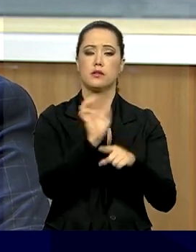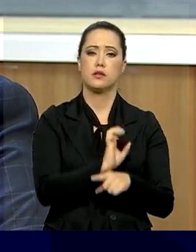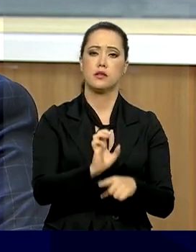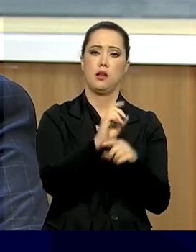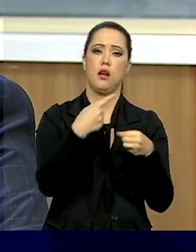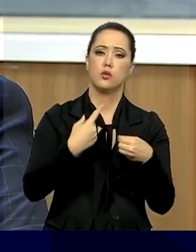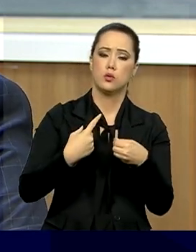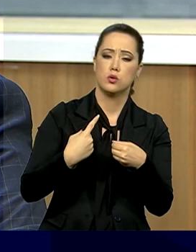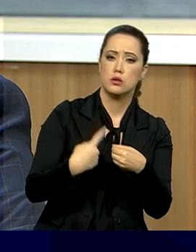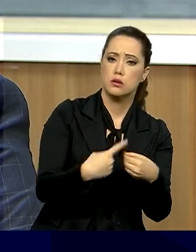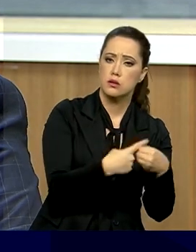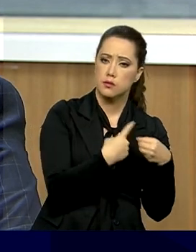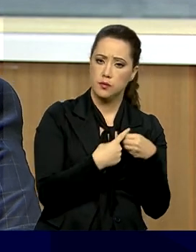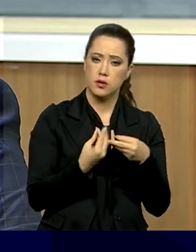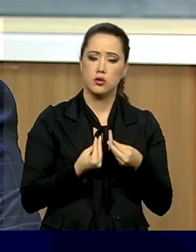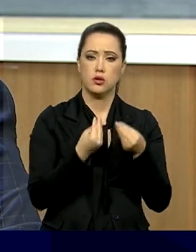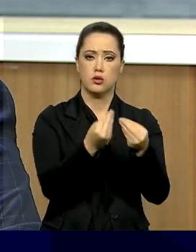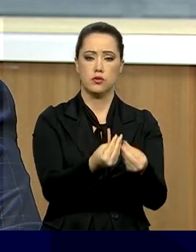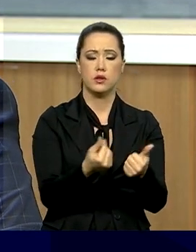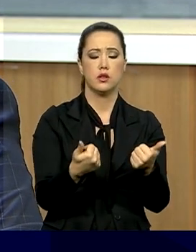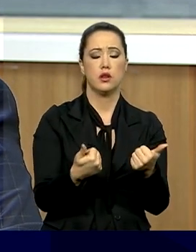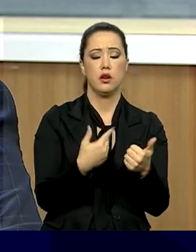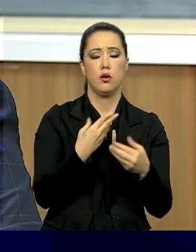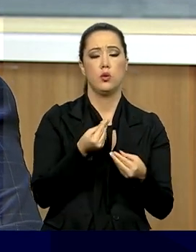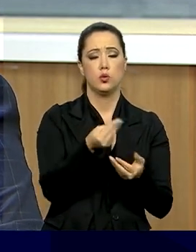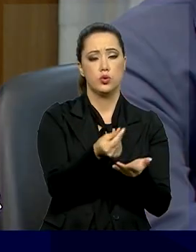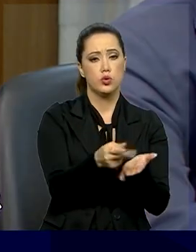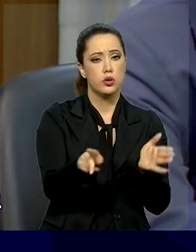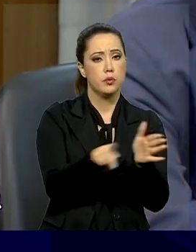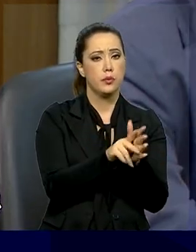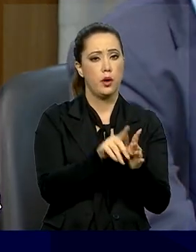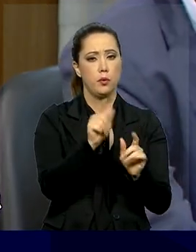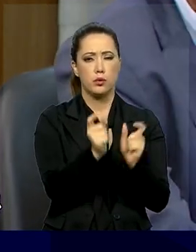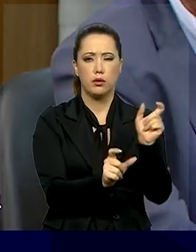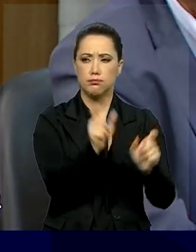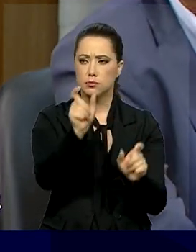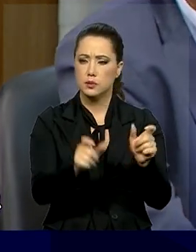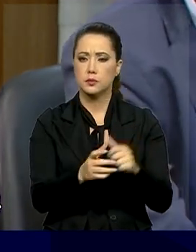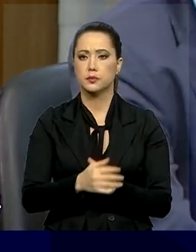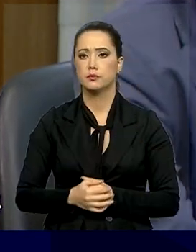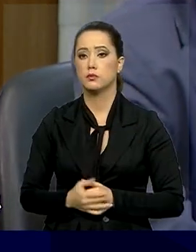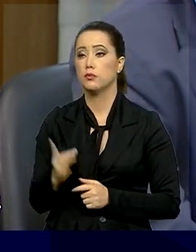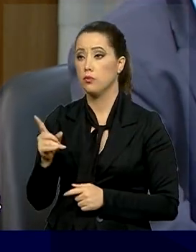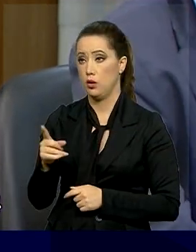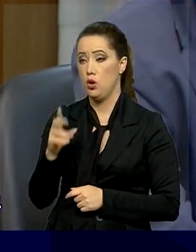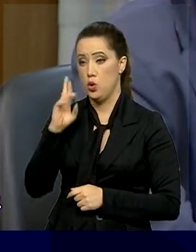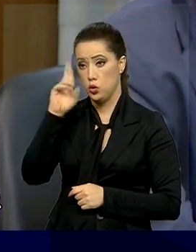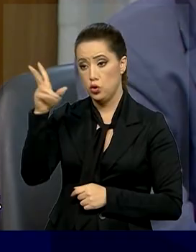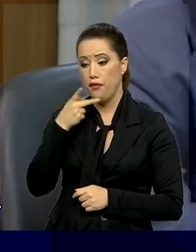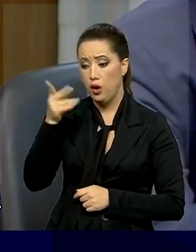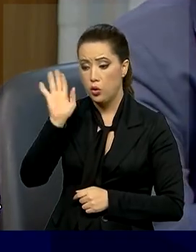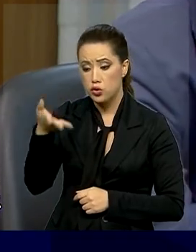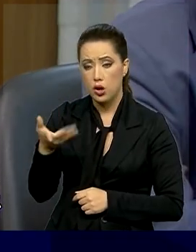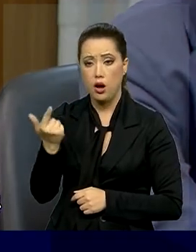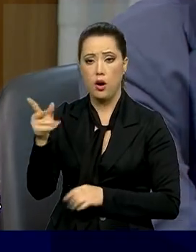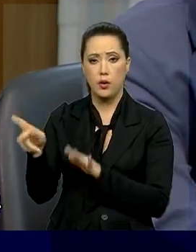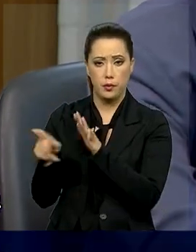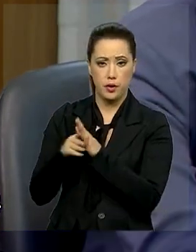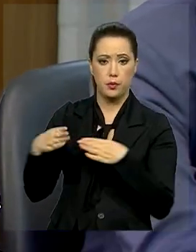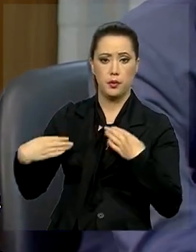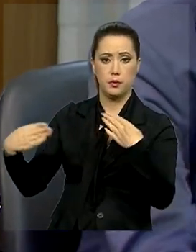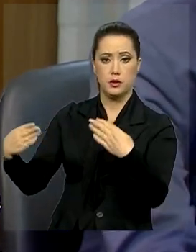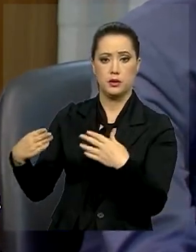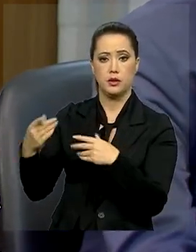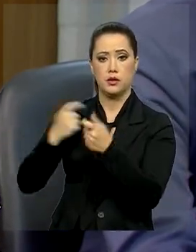estado e dos municípios de dar vazão a esse auxílio a e como ser Acabou de afirmar e também segundo o próprio Ministério da economia